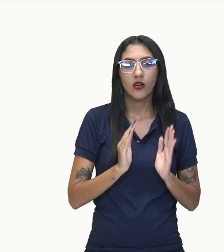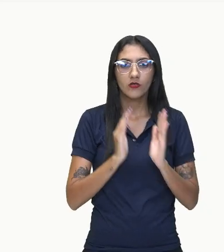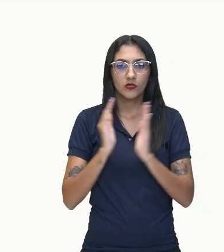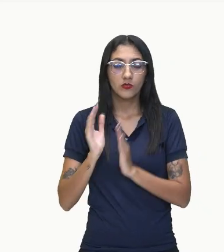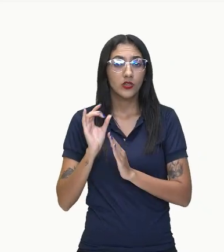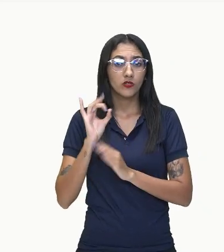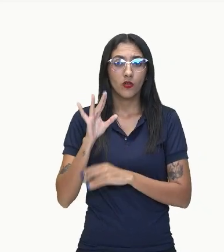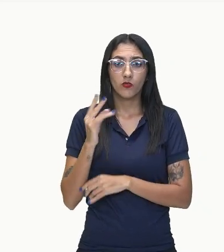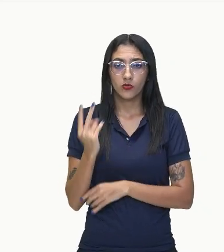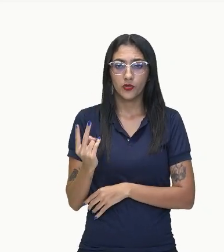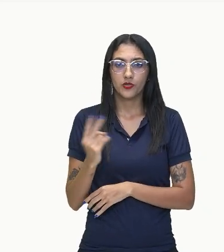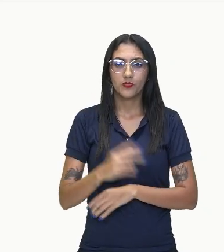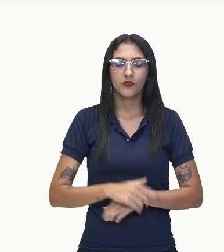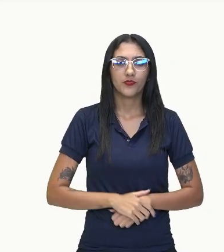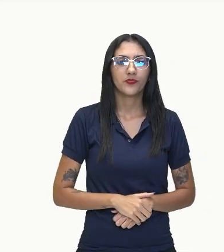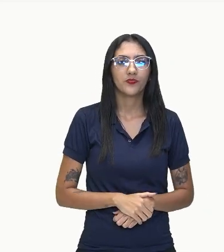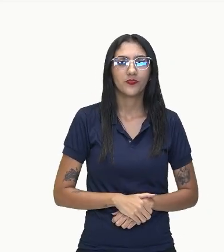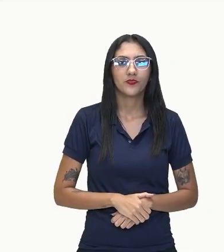2.